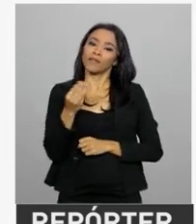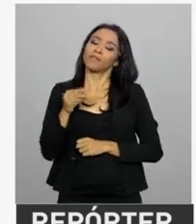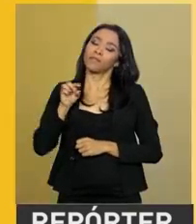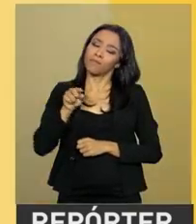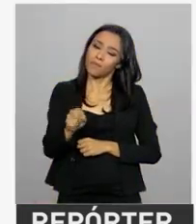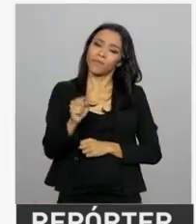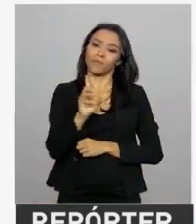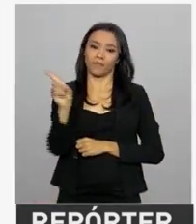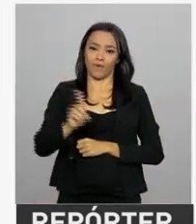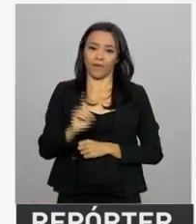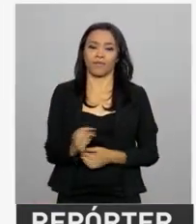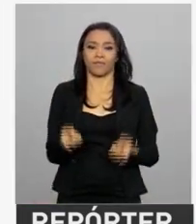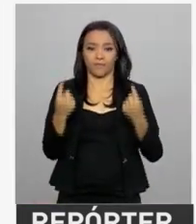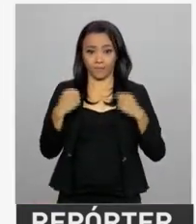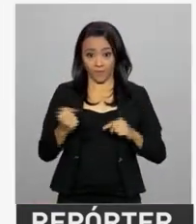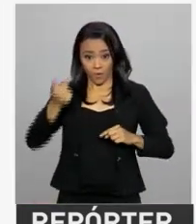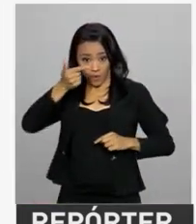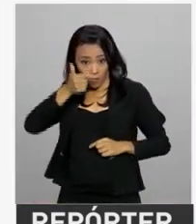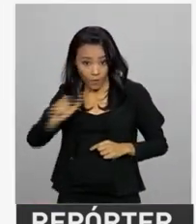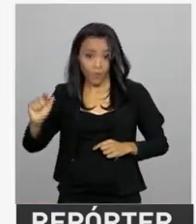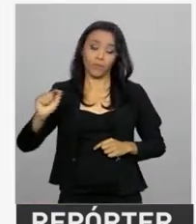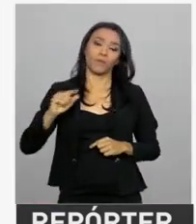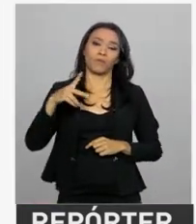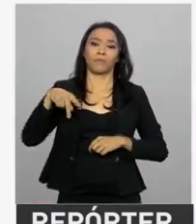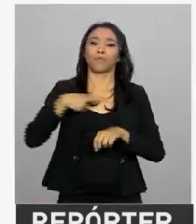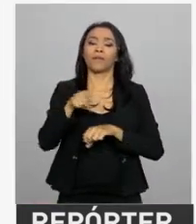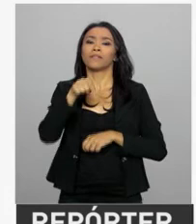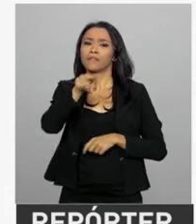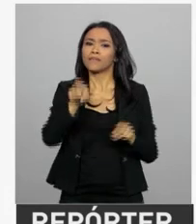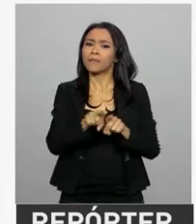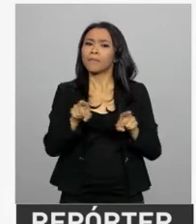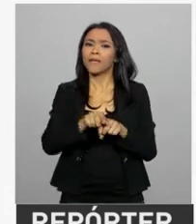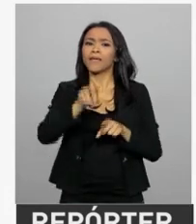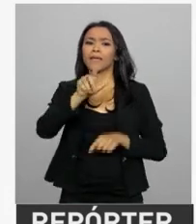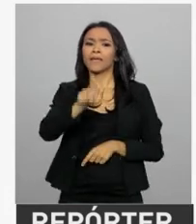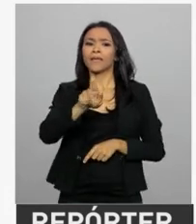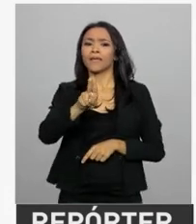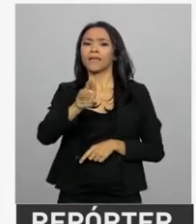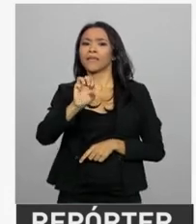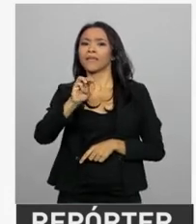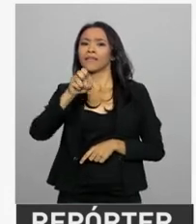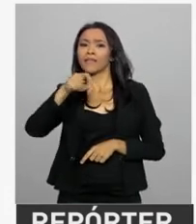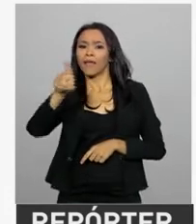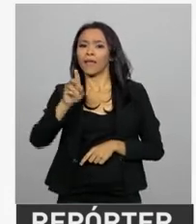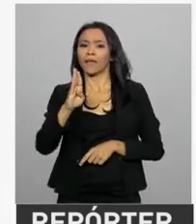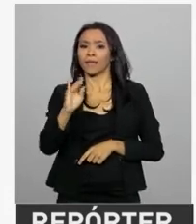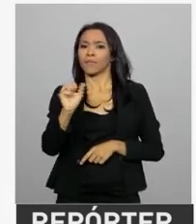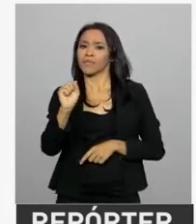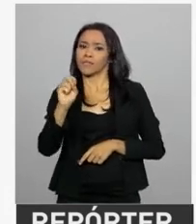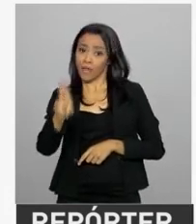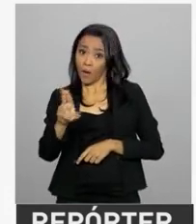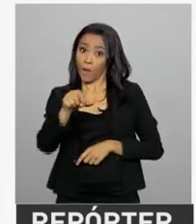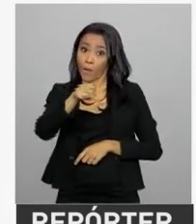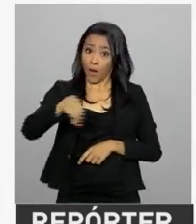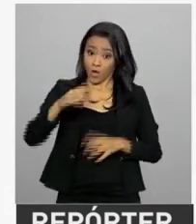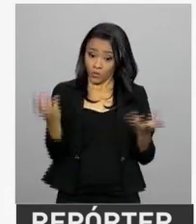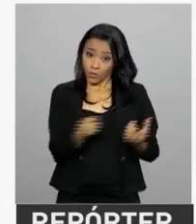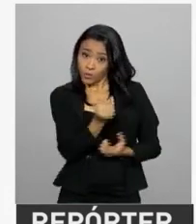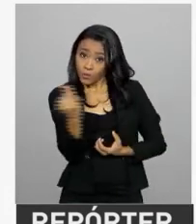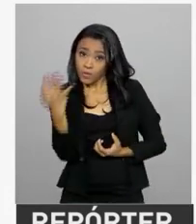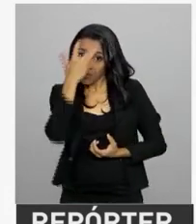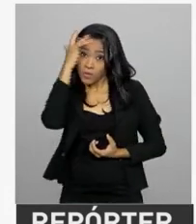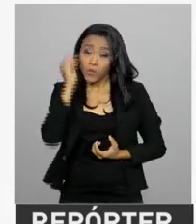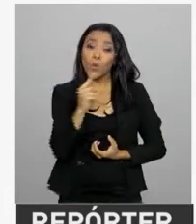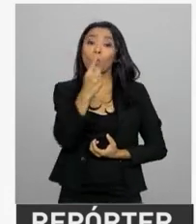US$883 mil. Localizado no oeste da África, Guiné-Bissau tem como presidente José Mário Vaz. A população do país é de mais